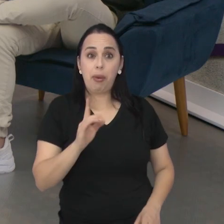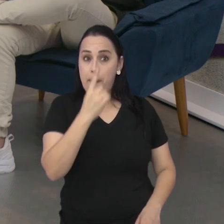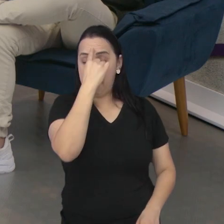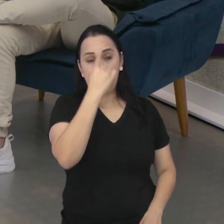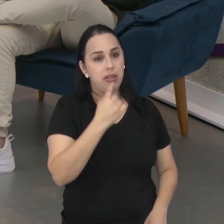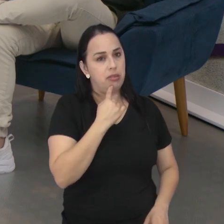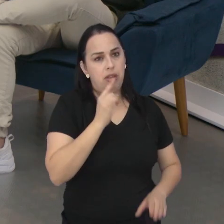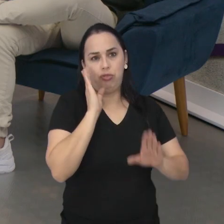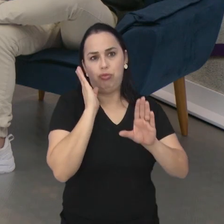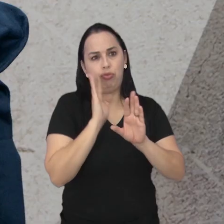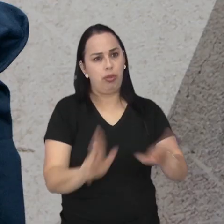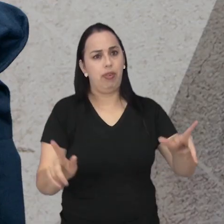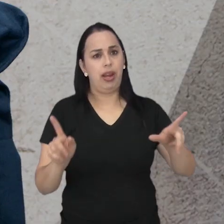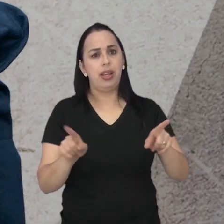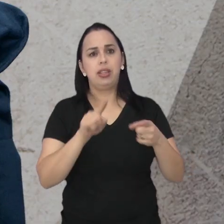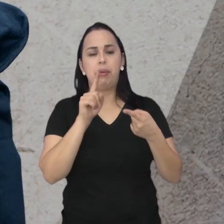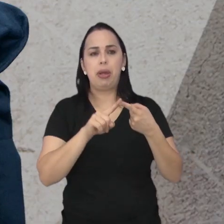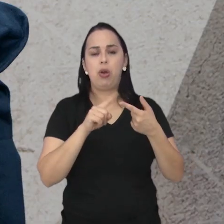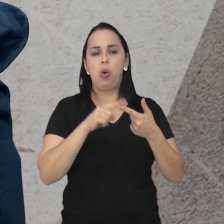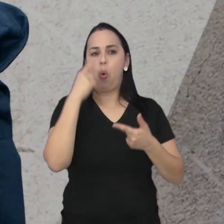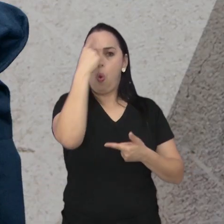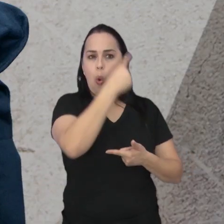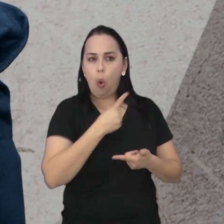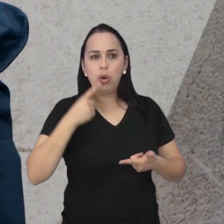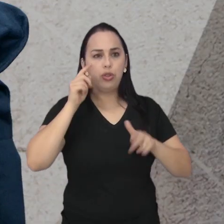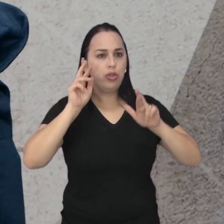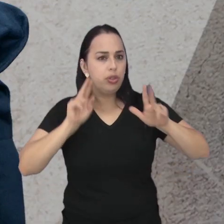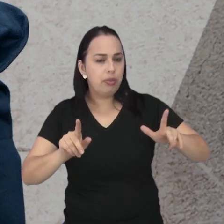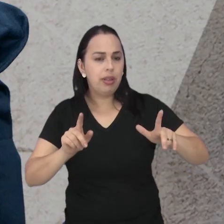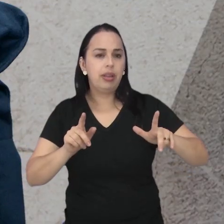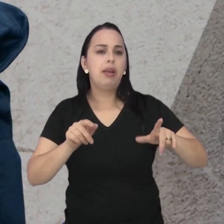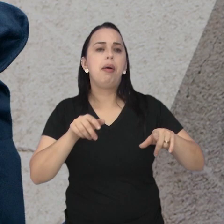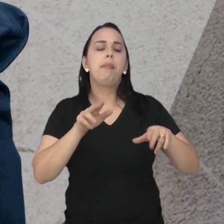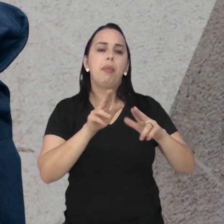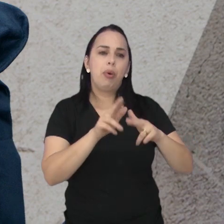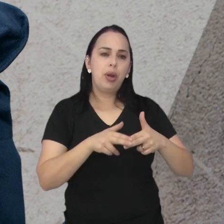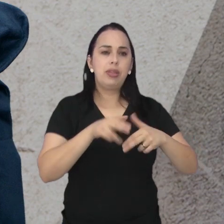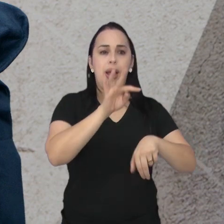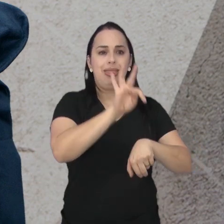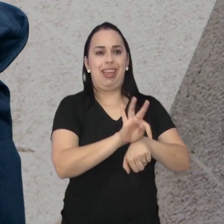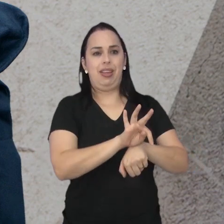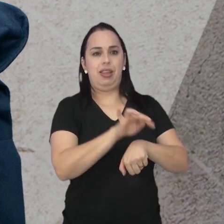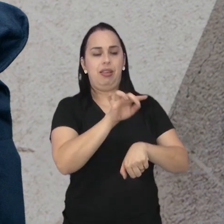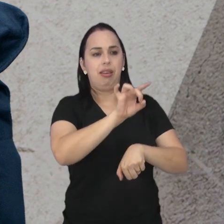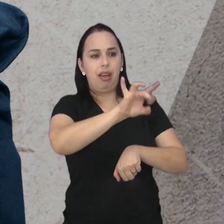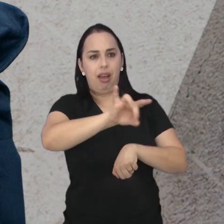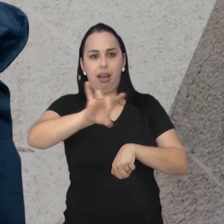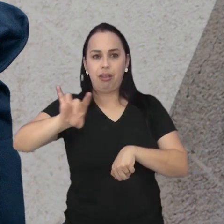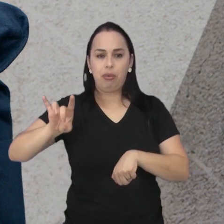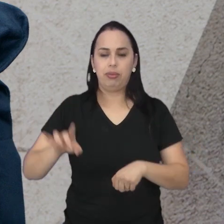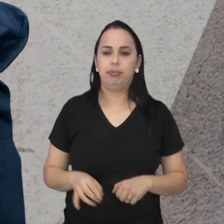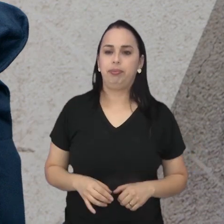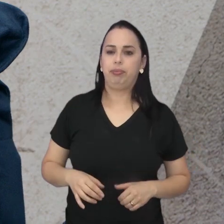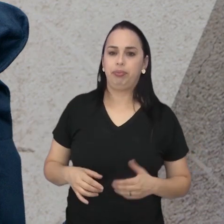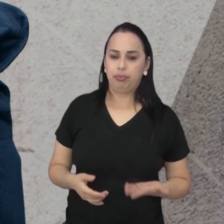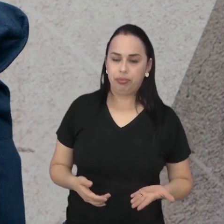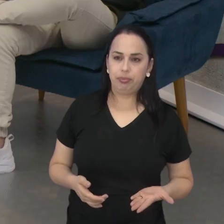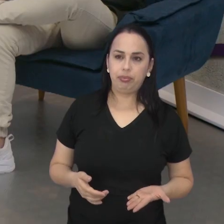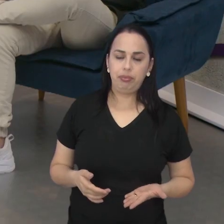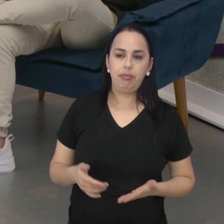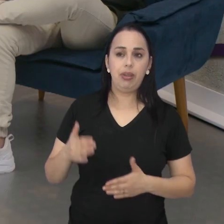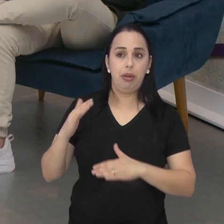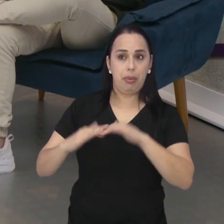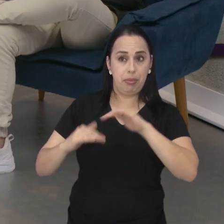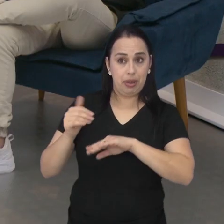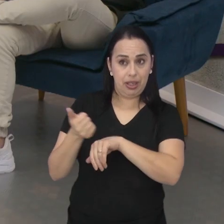tem um tipo, né, de personalidade, um tipo de rosto. Então, é trabalhar em cima de realmente o que cada um tem. Então, o